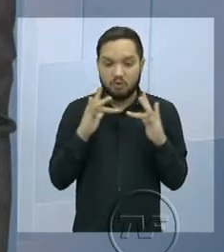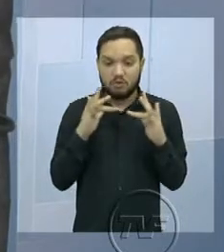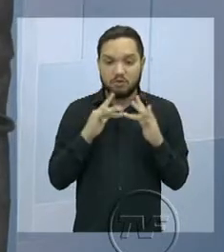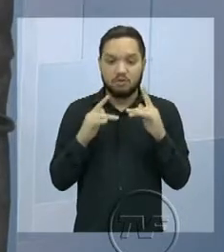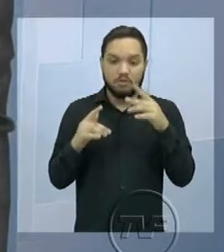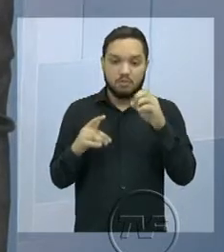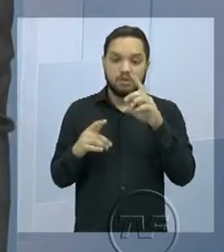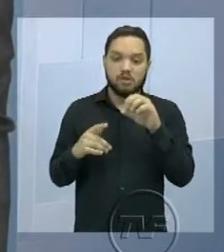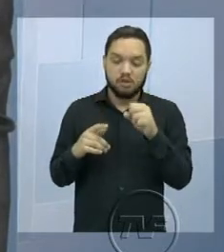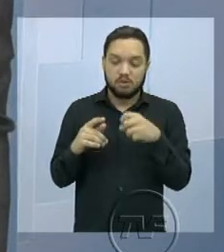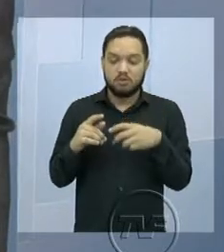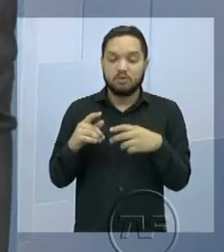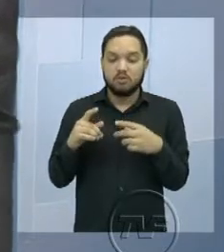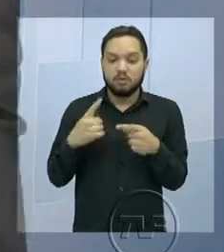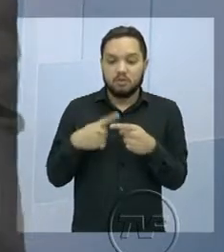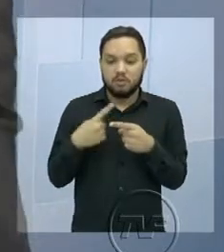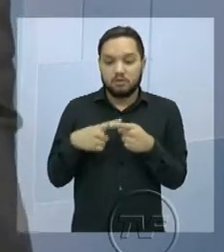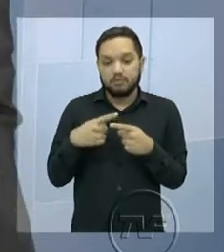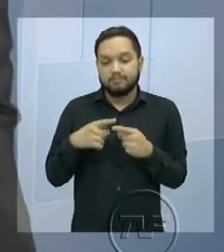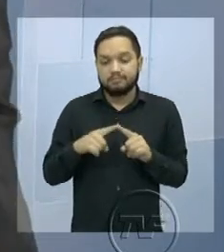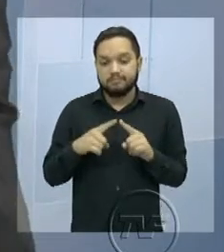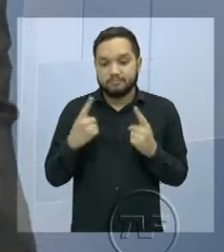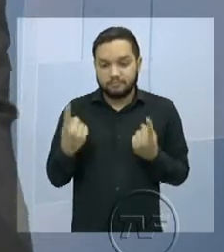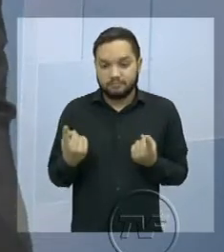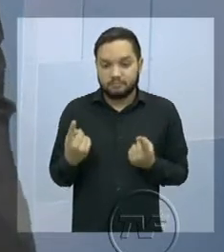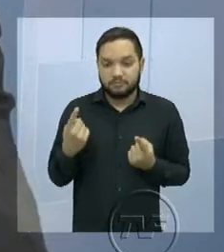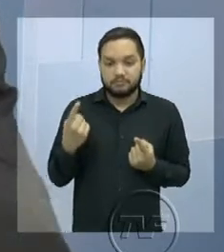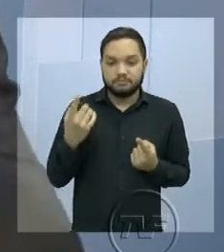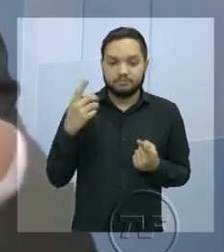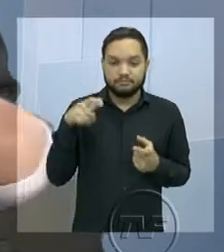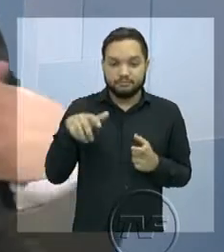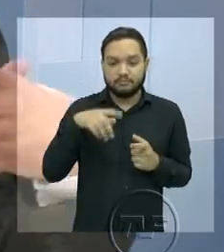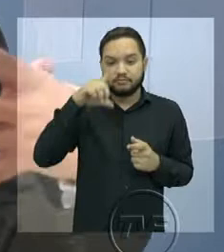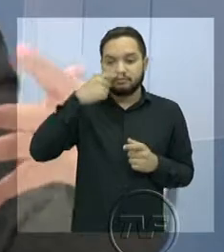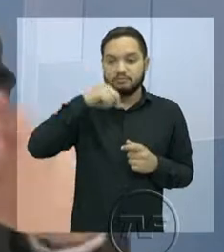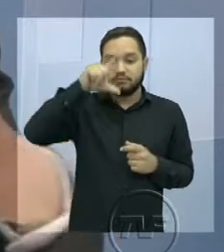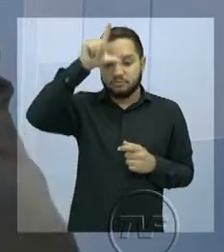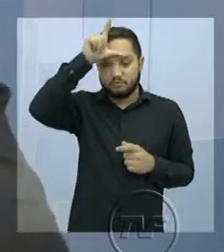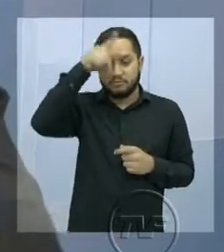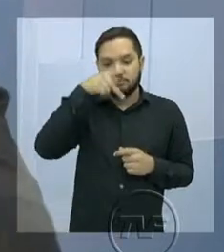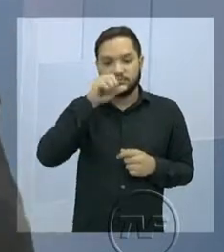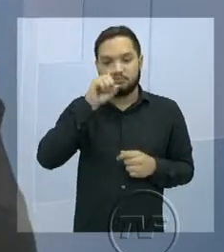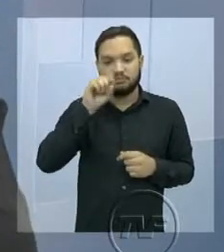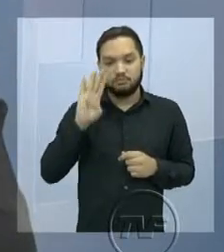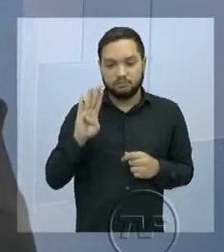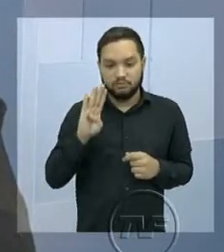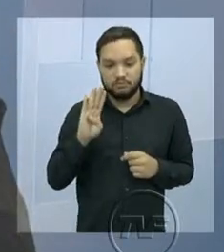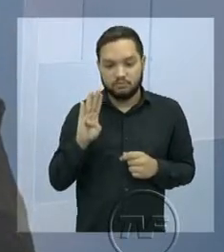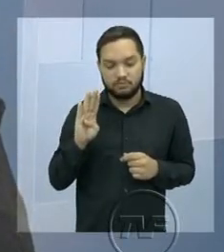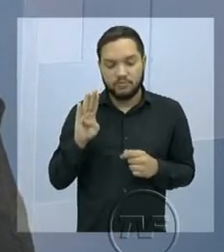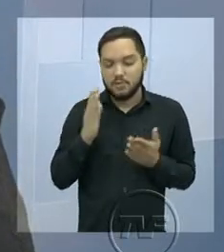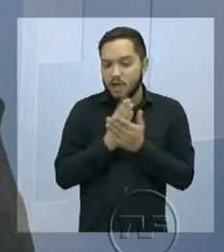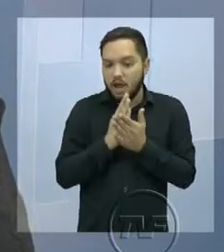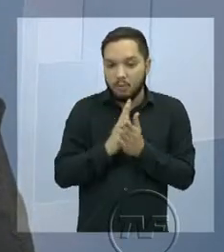Podemos tinham uma aproximação maior, outrora, naquele campo que era liderado pelo PSDB, mas esse campo implodiu.